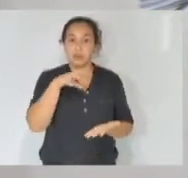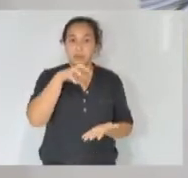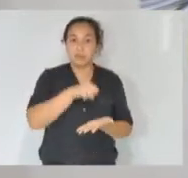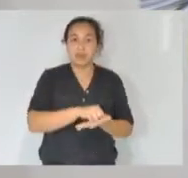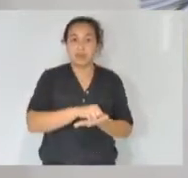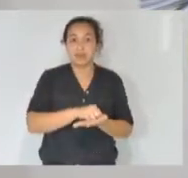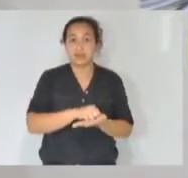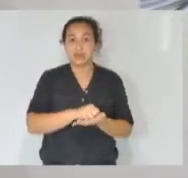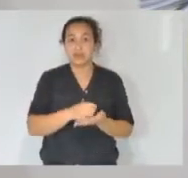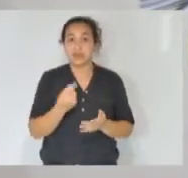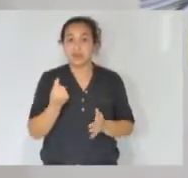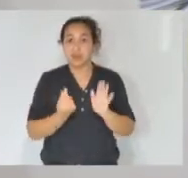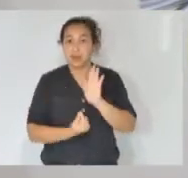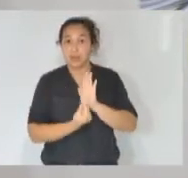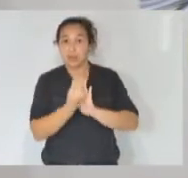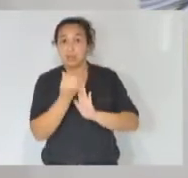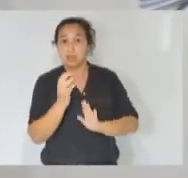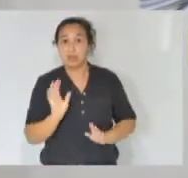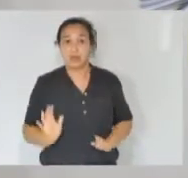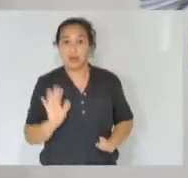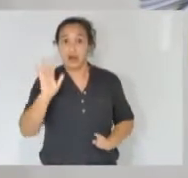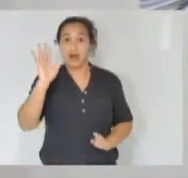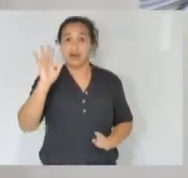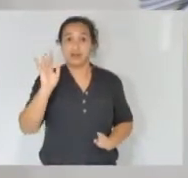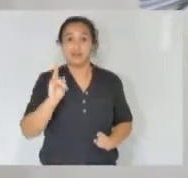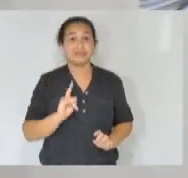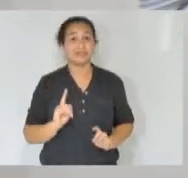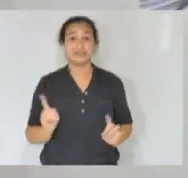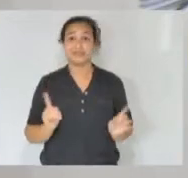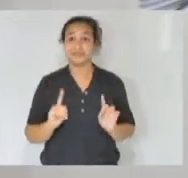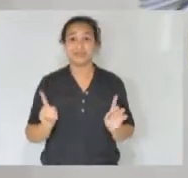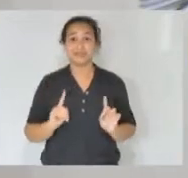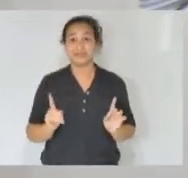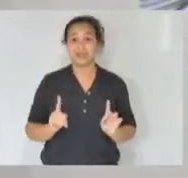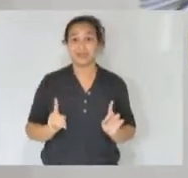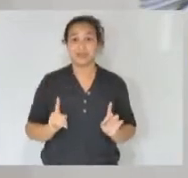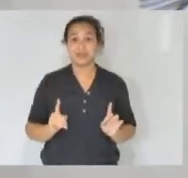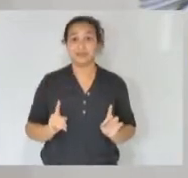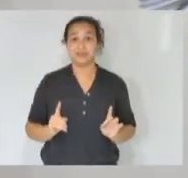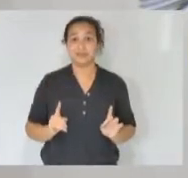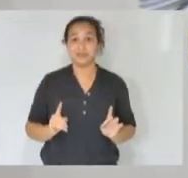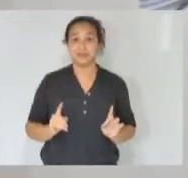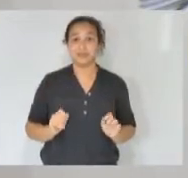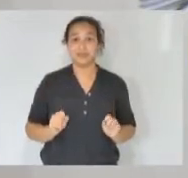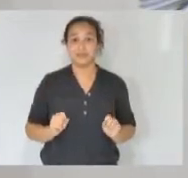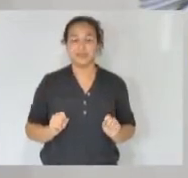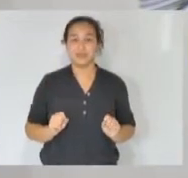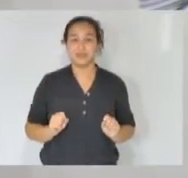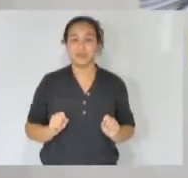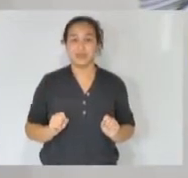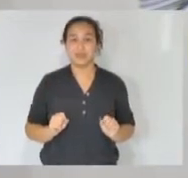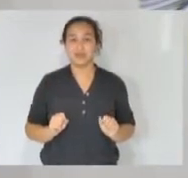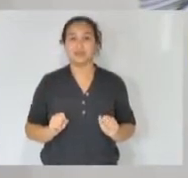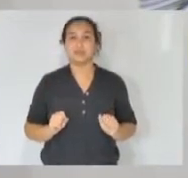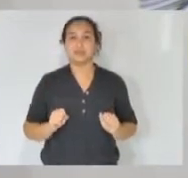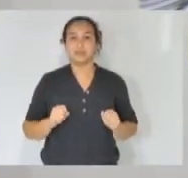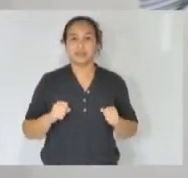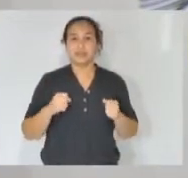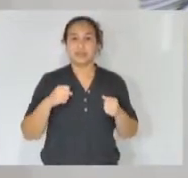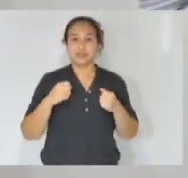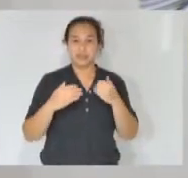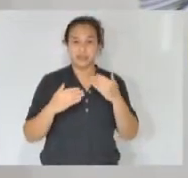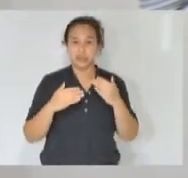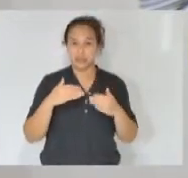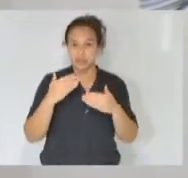custo para a universidade a ponto de ficar praticamente com a integralidade daquela matrícula. E sim,